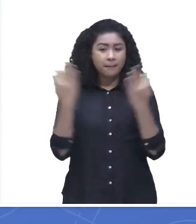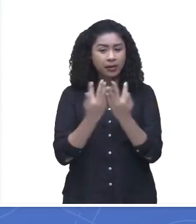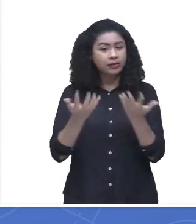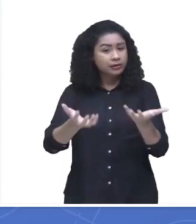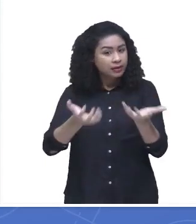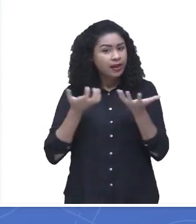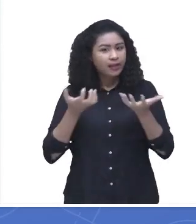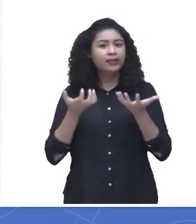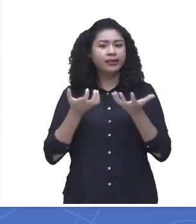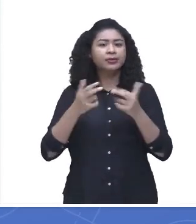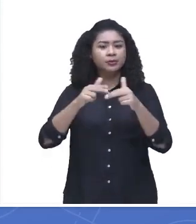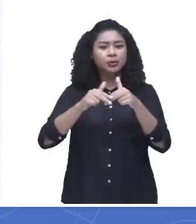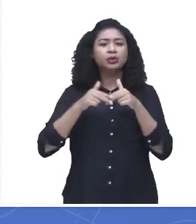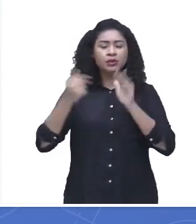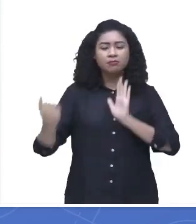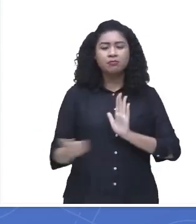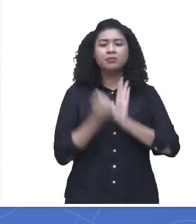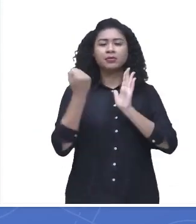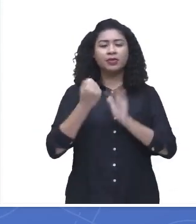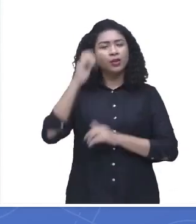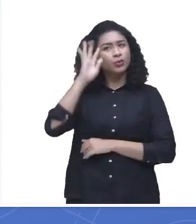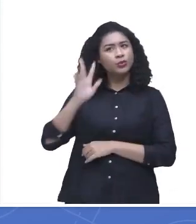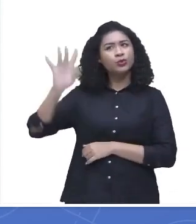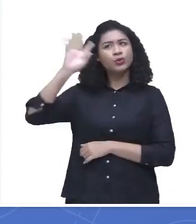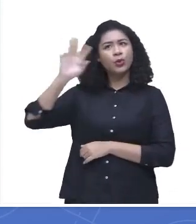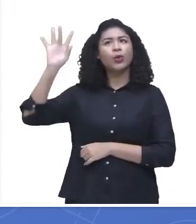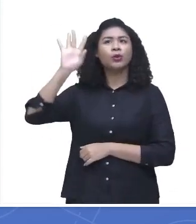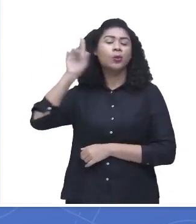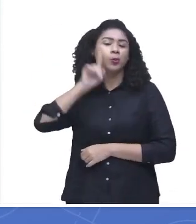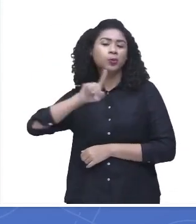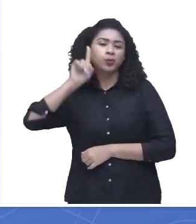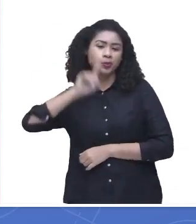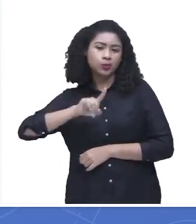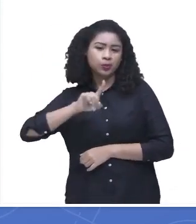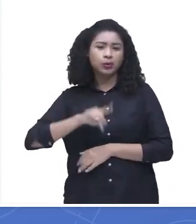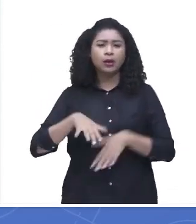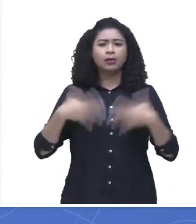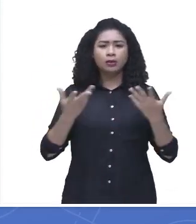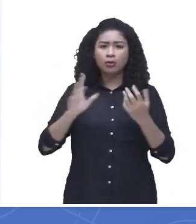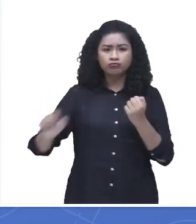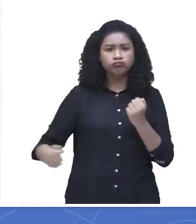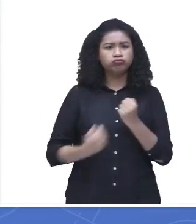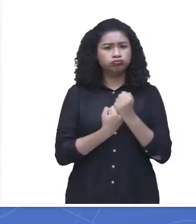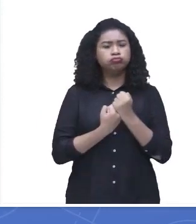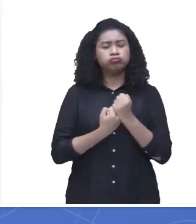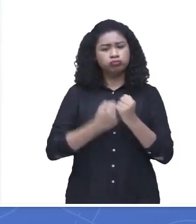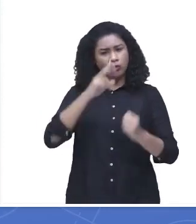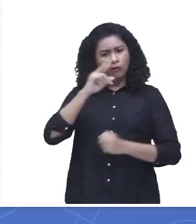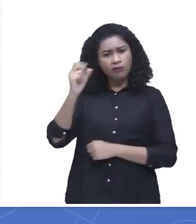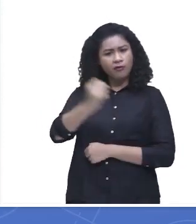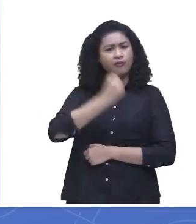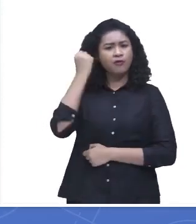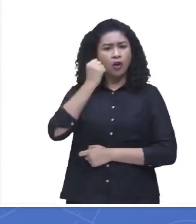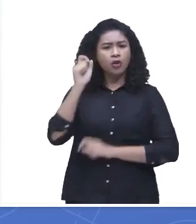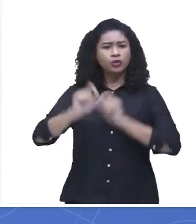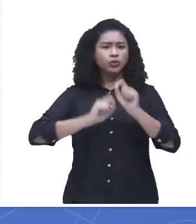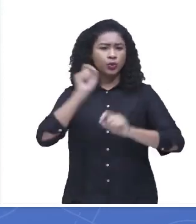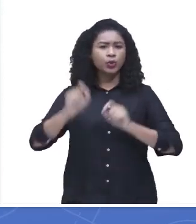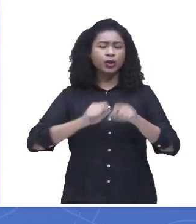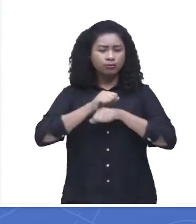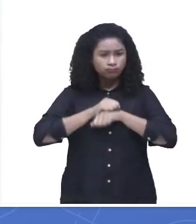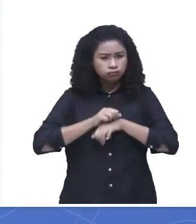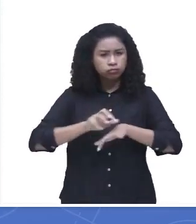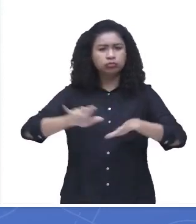seriam associados ao chamado sonho americano. Corroborou, ou seja, fortaleceu posteriormente para a difusão